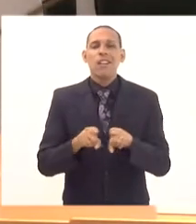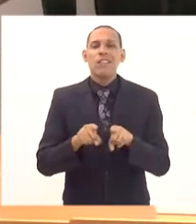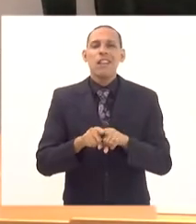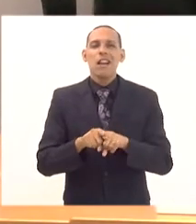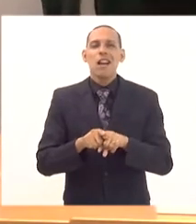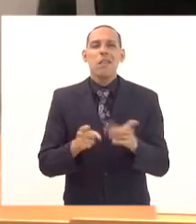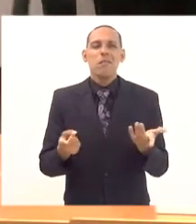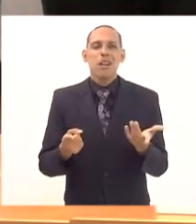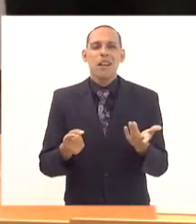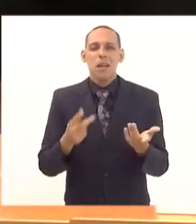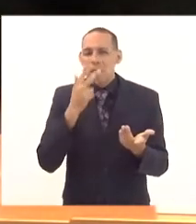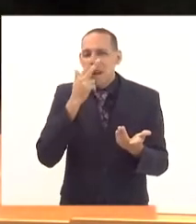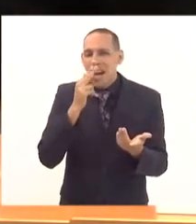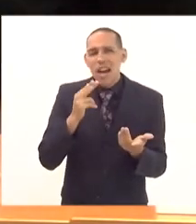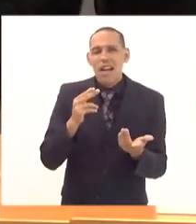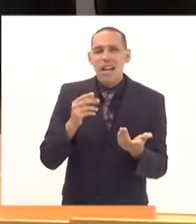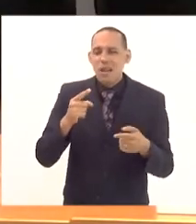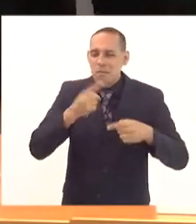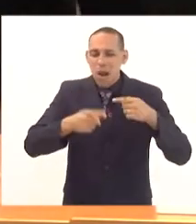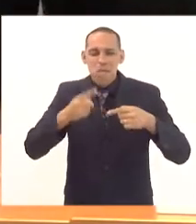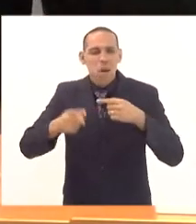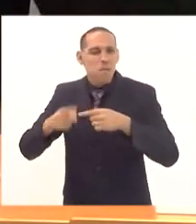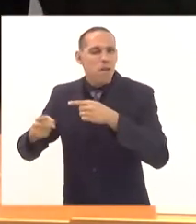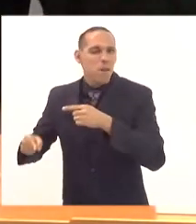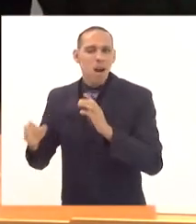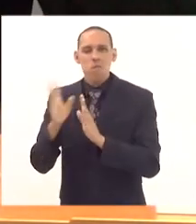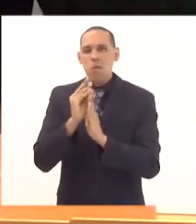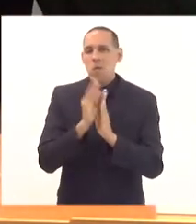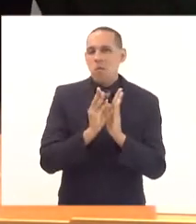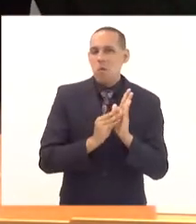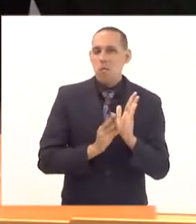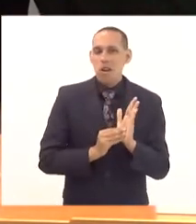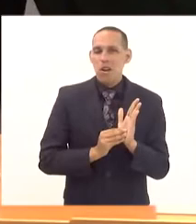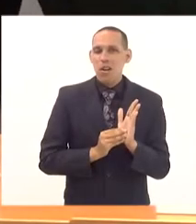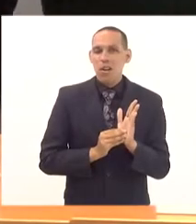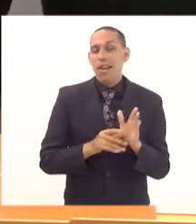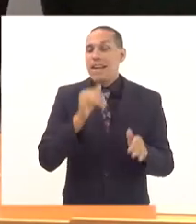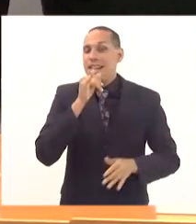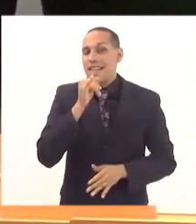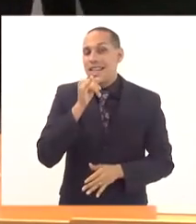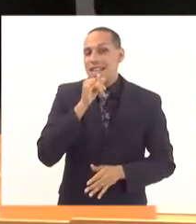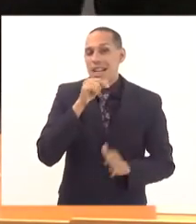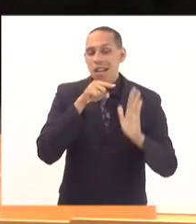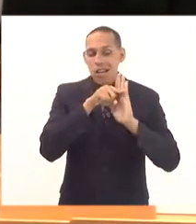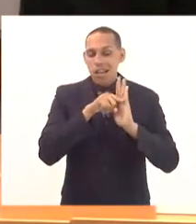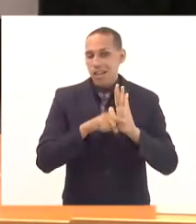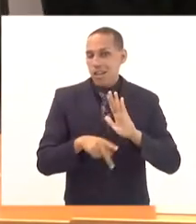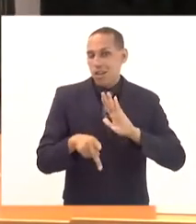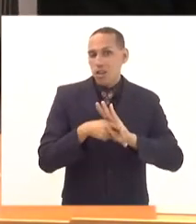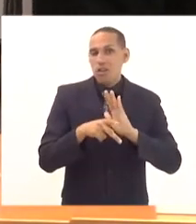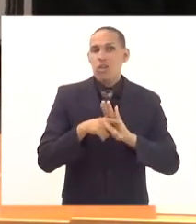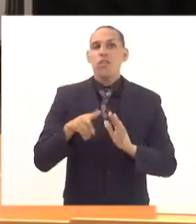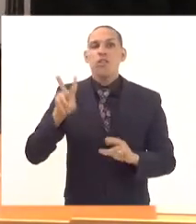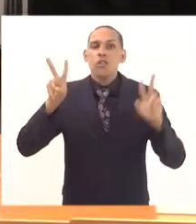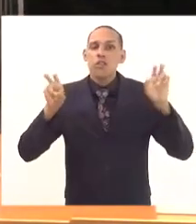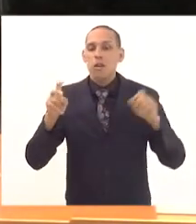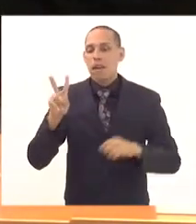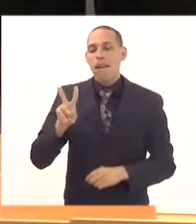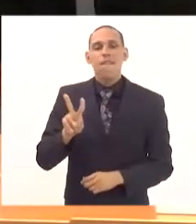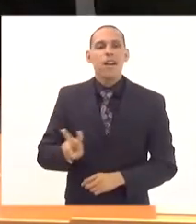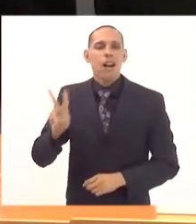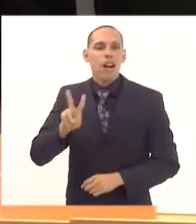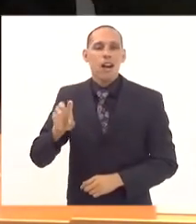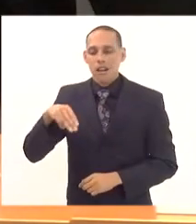no comando EA censura de conteúdo entre eles as investigações sobre assassinato da vereadora Marielle Franco agenda política das mulheres